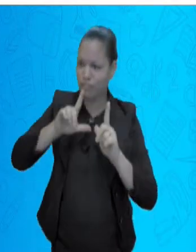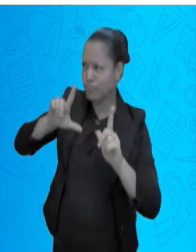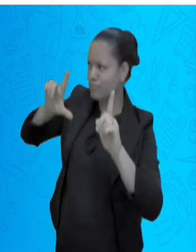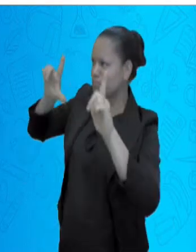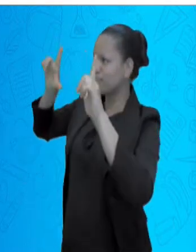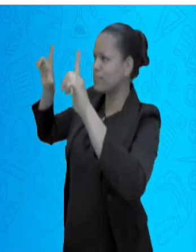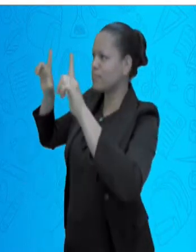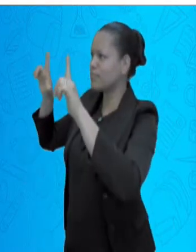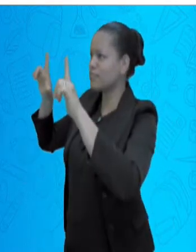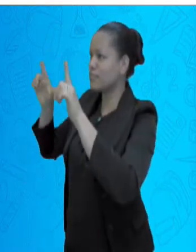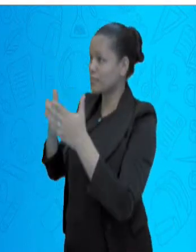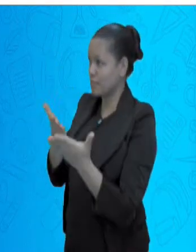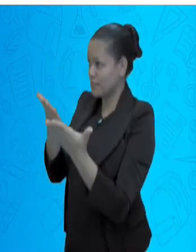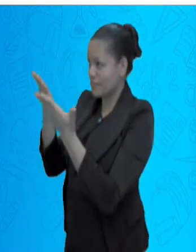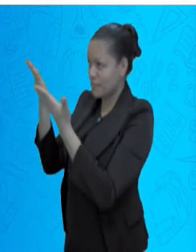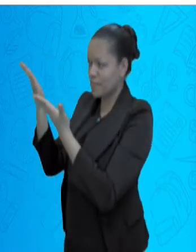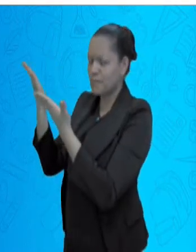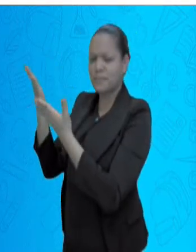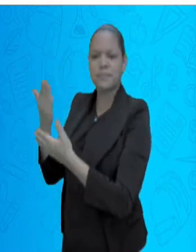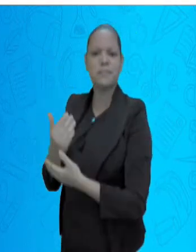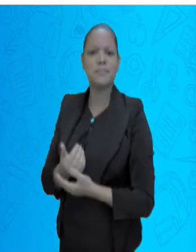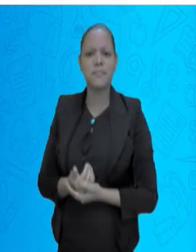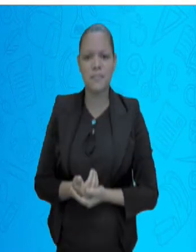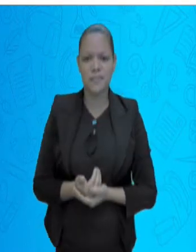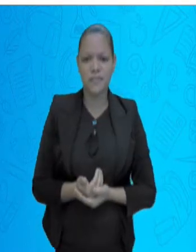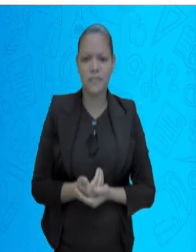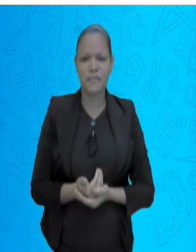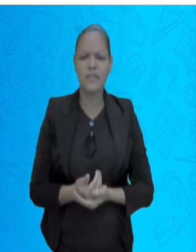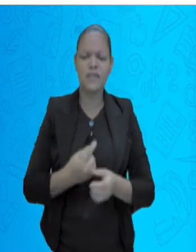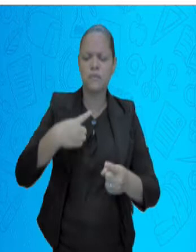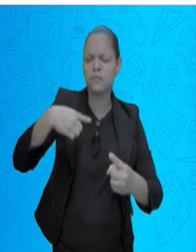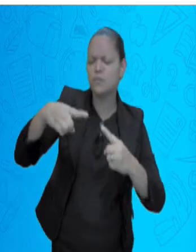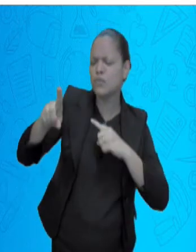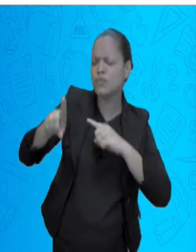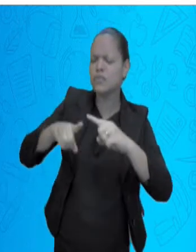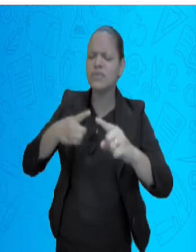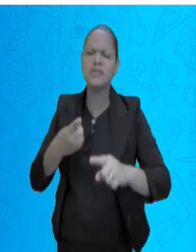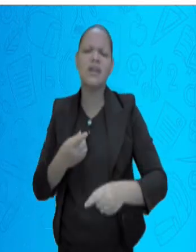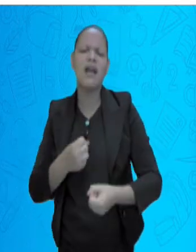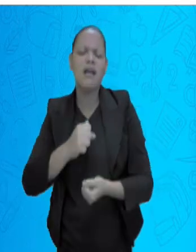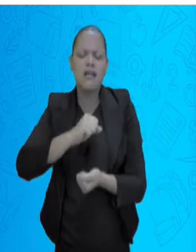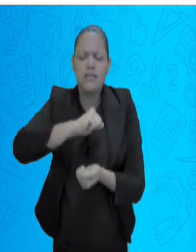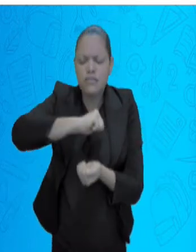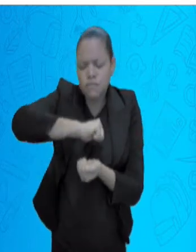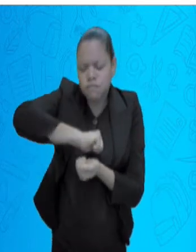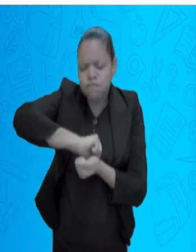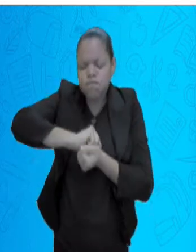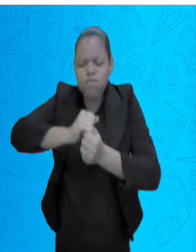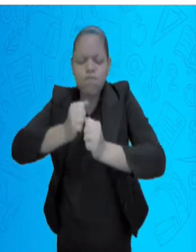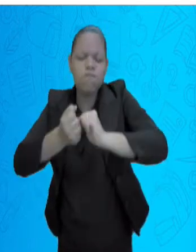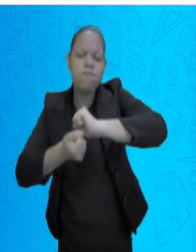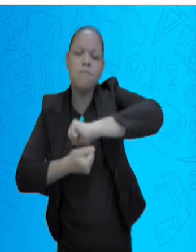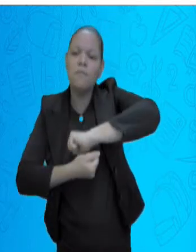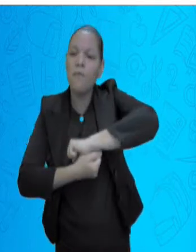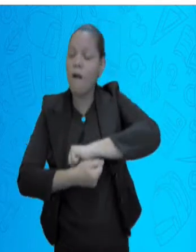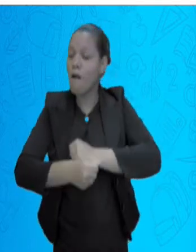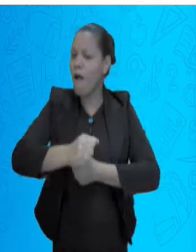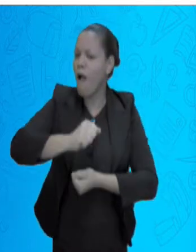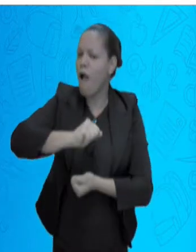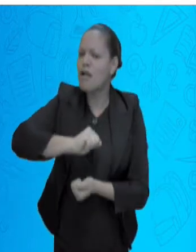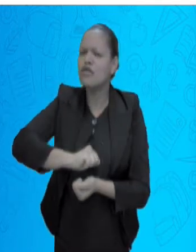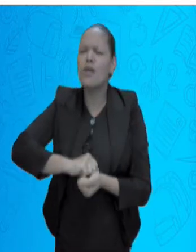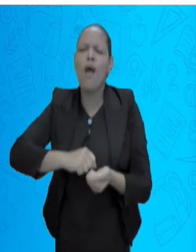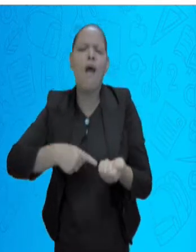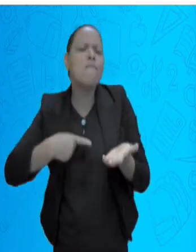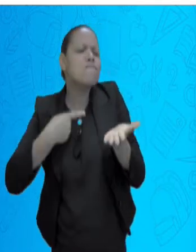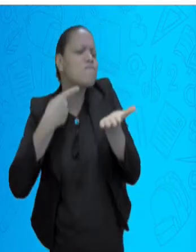é arte, combinação de sons e silêncio, uma forma de nos distrairmos,